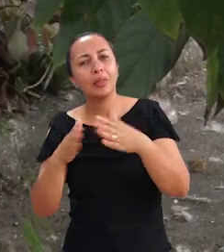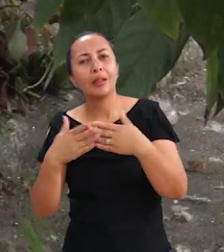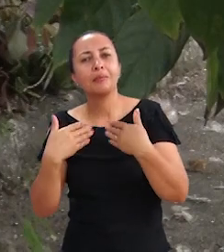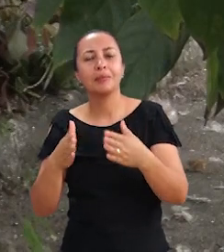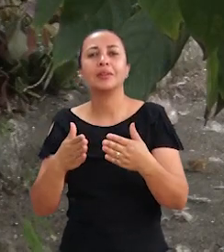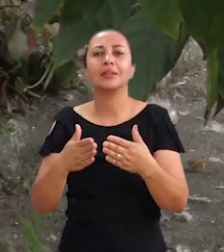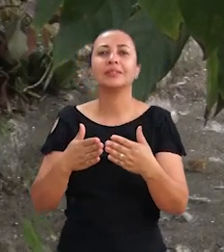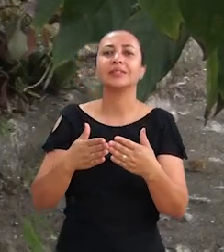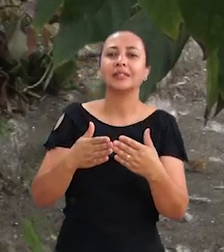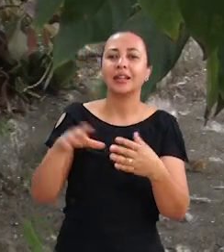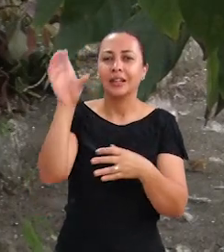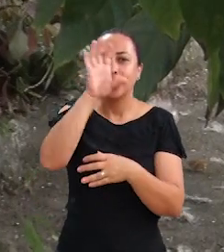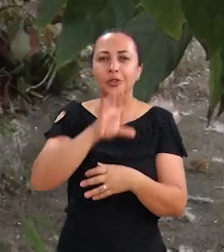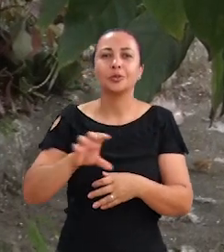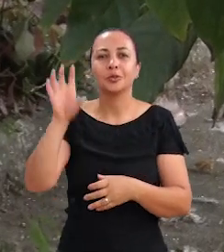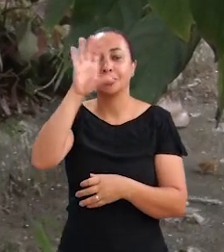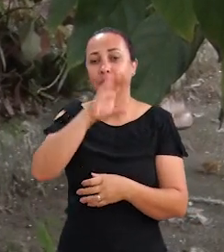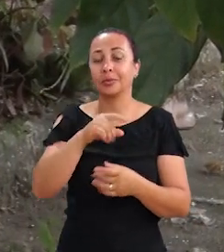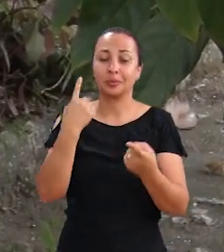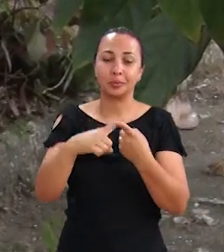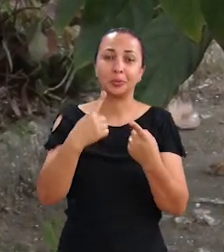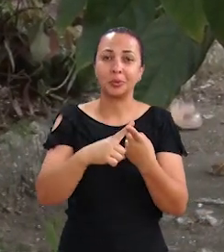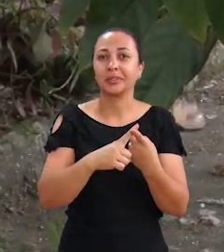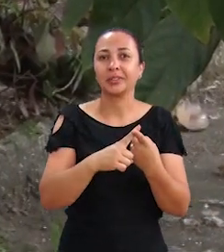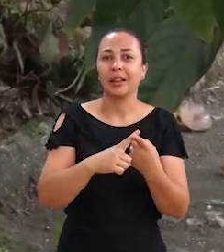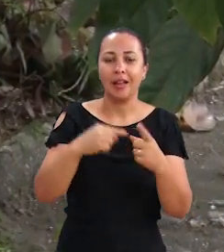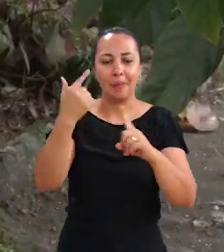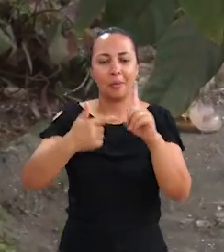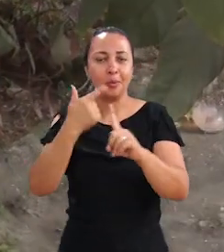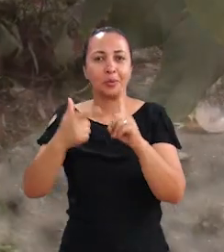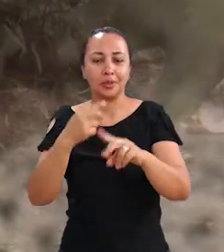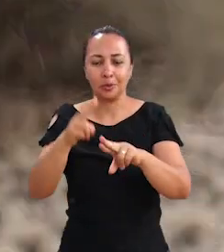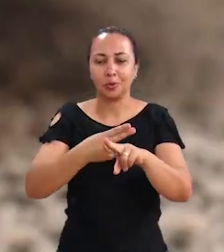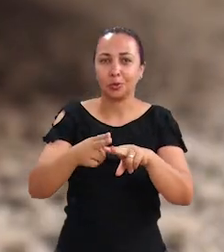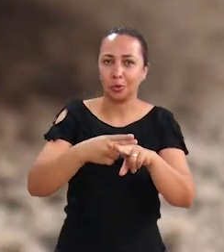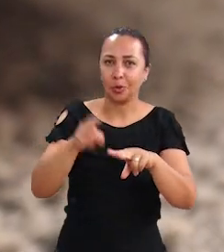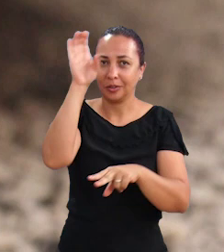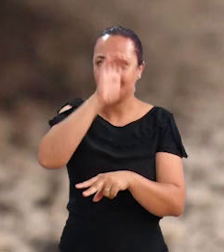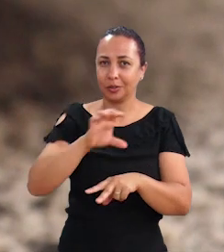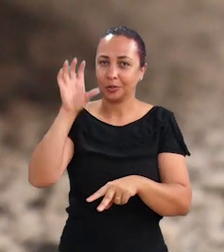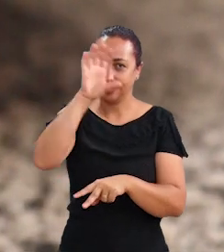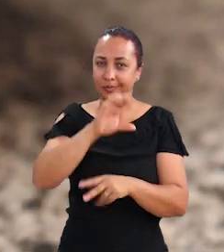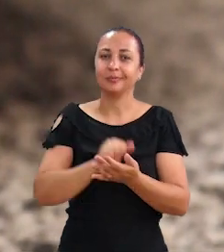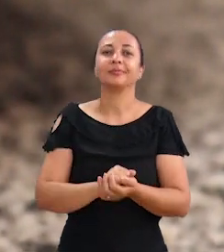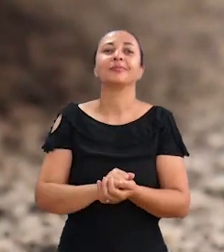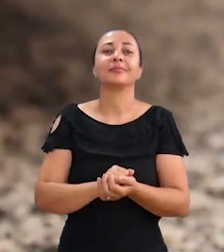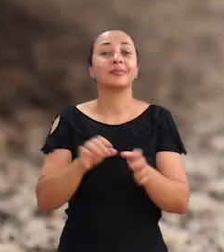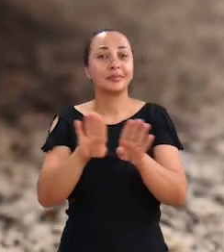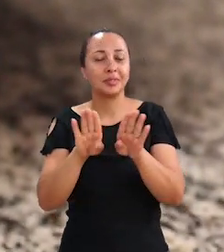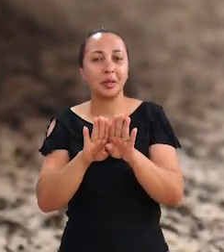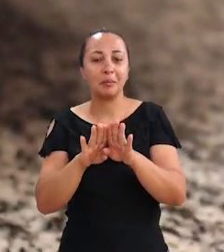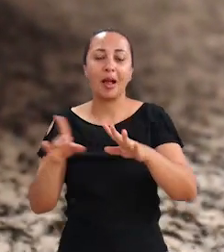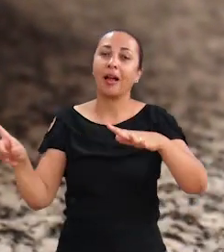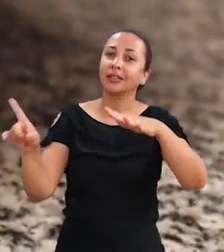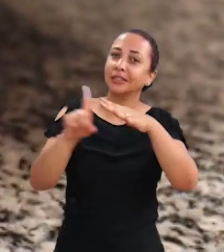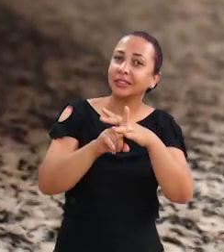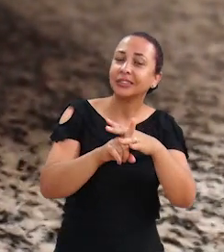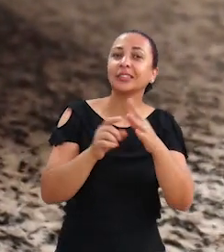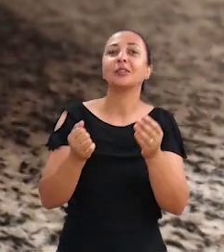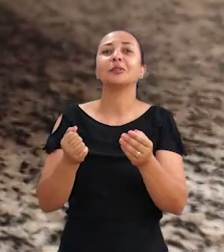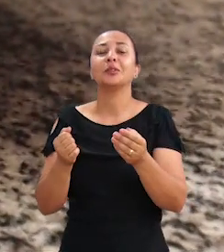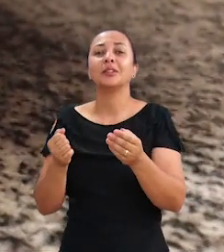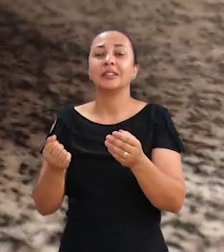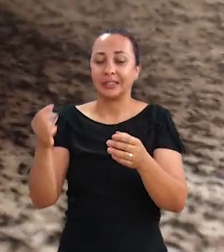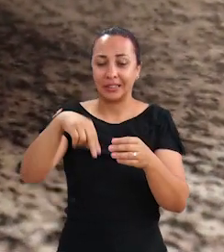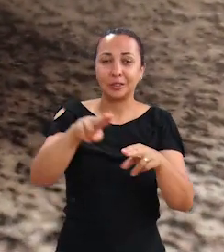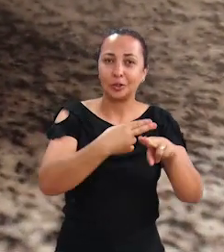de uma demanda, né, que é uma demanda regional por conta da produção de chocolate regional, né, e